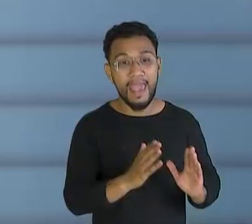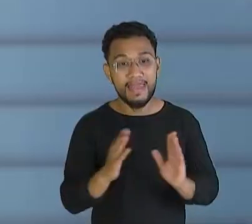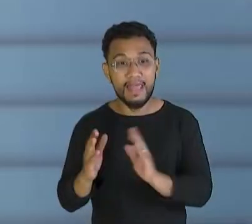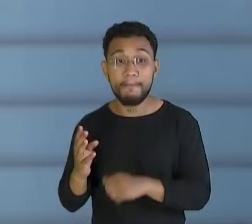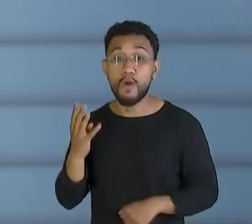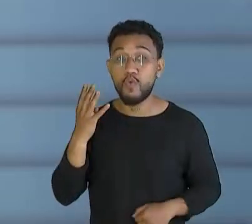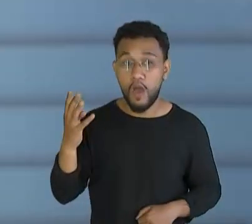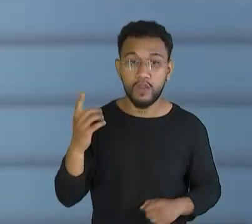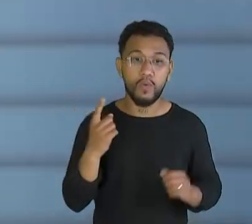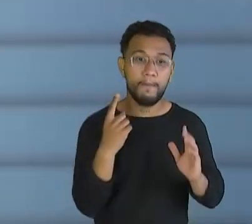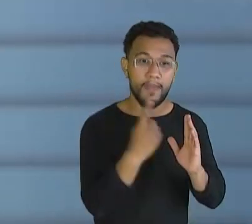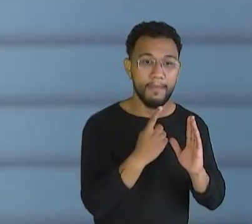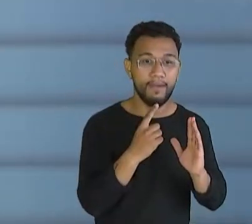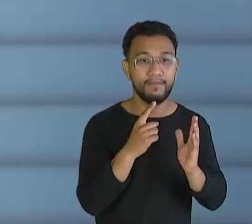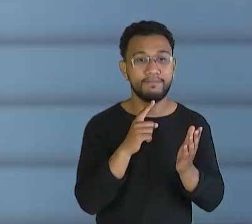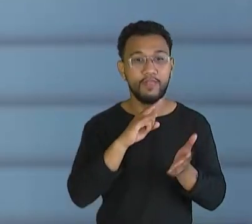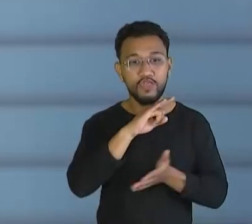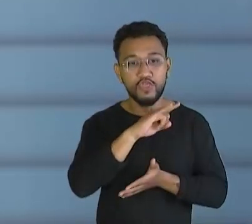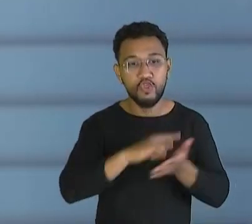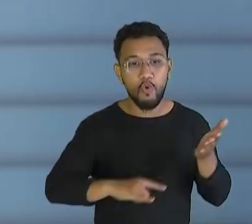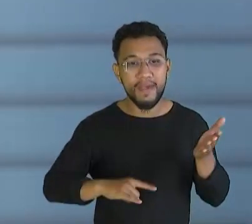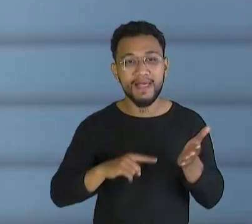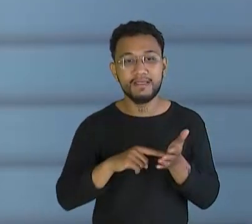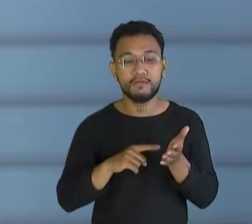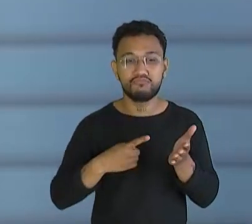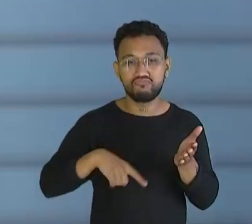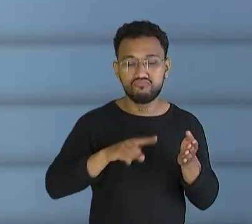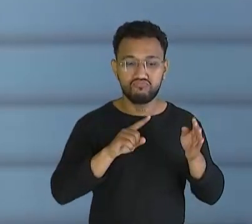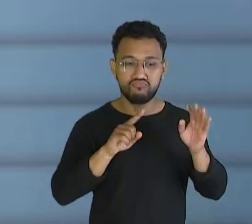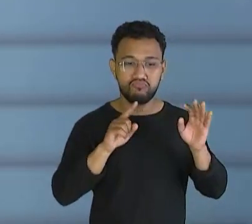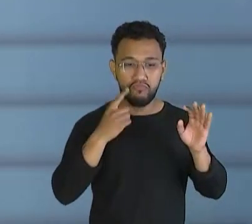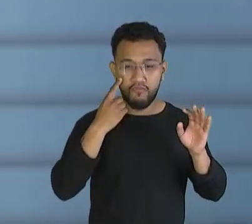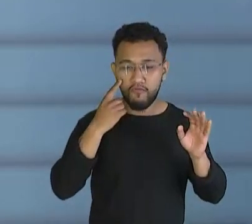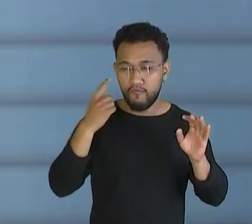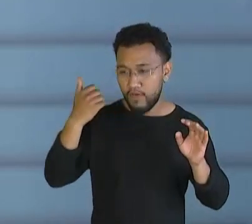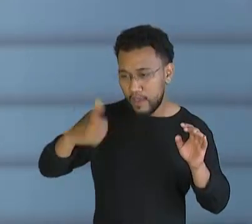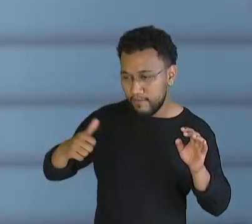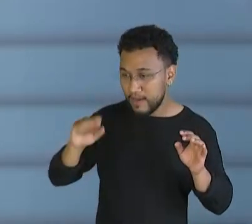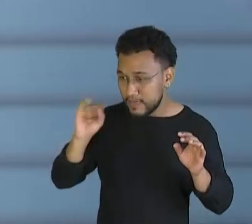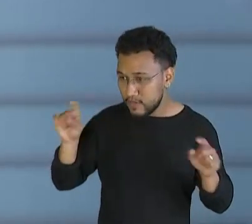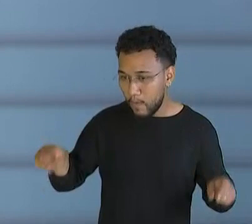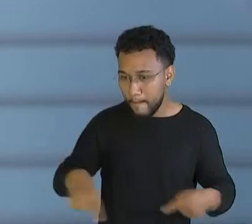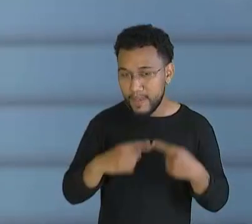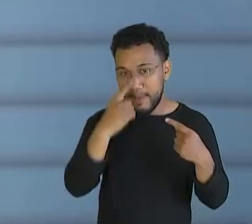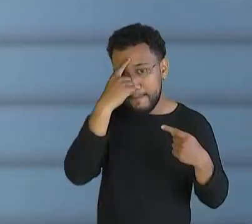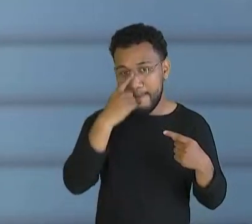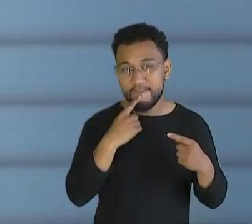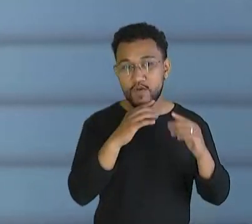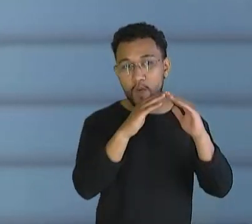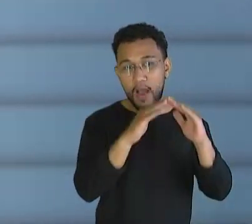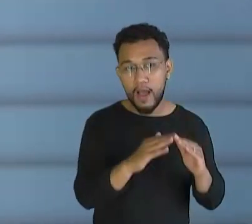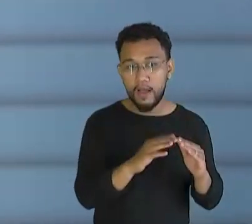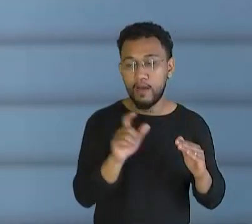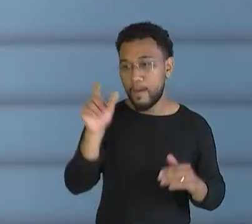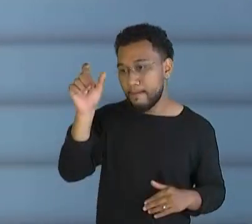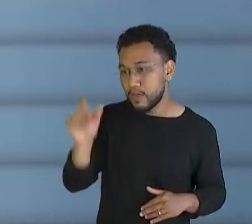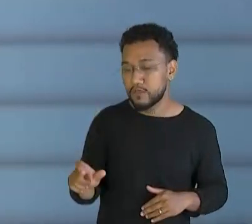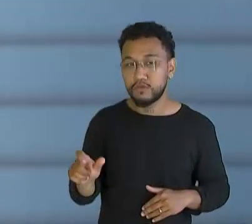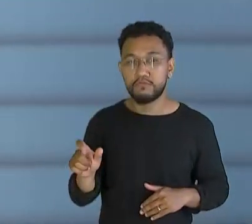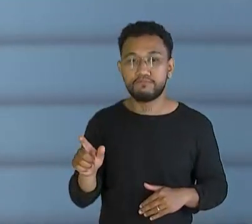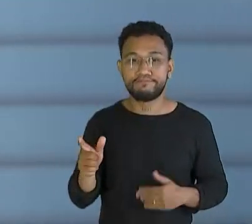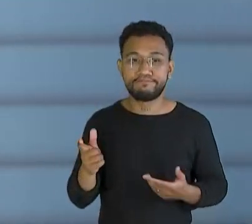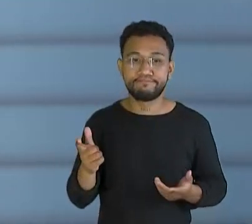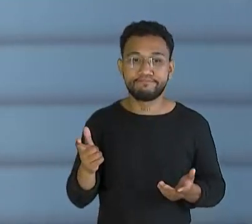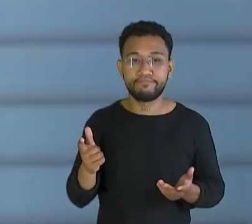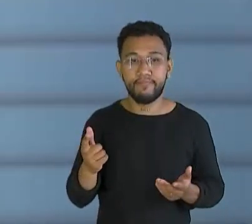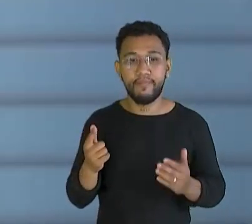de documentação, que basicamente serve para a gente verificar se a pessoa se enquadra dentro do perfil da casa, que tem que ser uma pessoa de baixa renda,